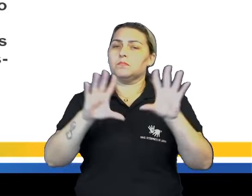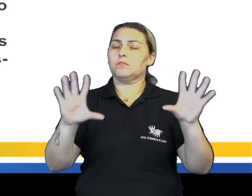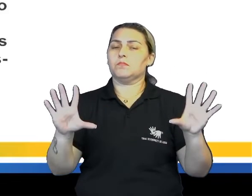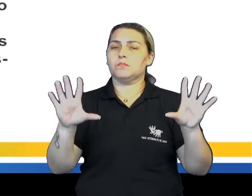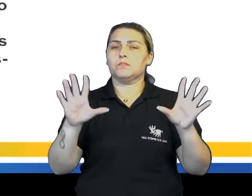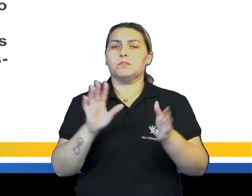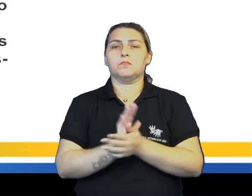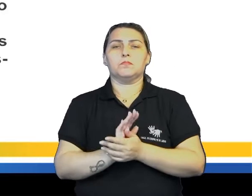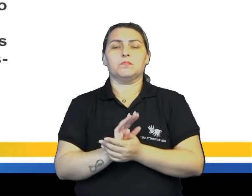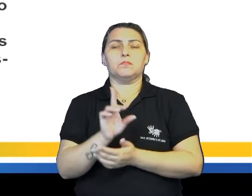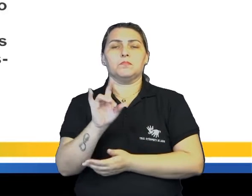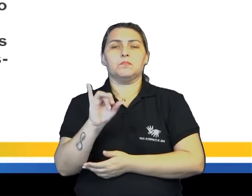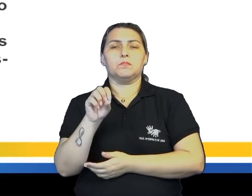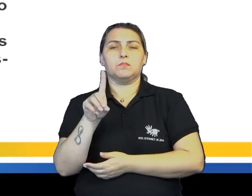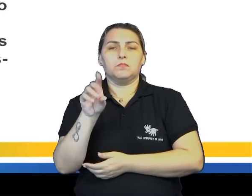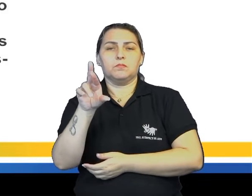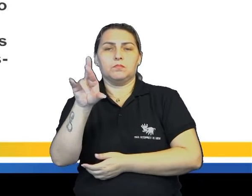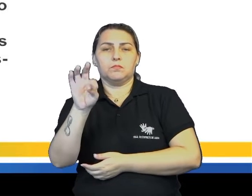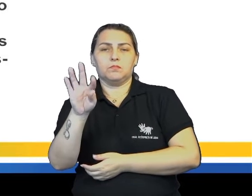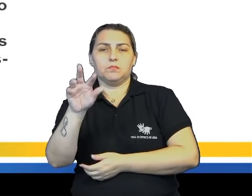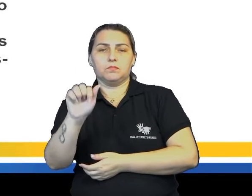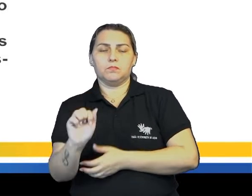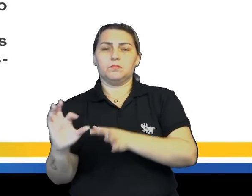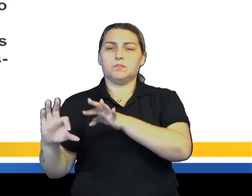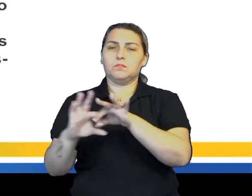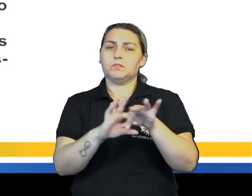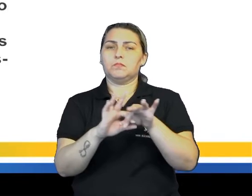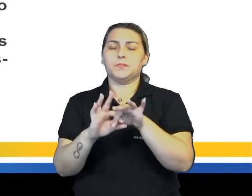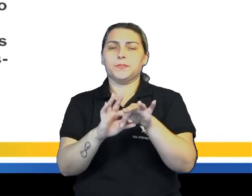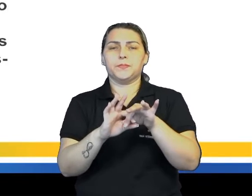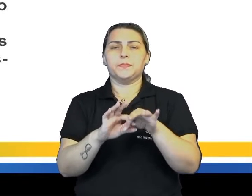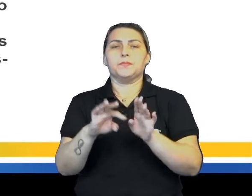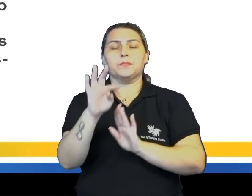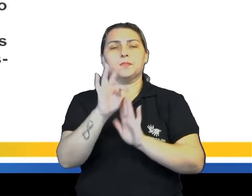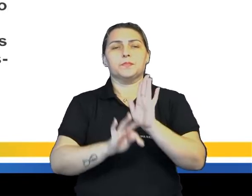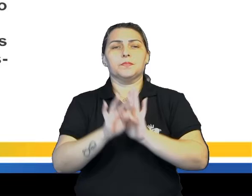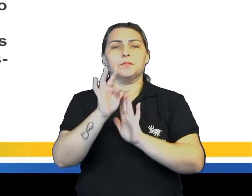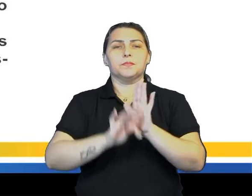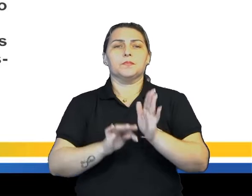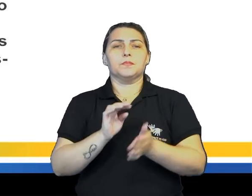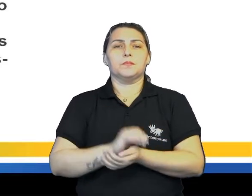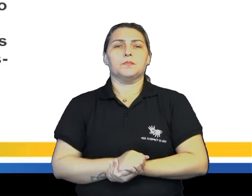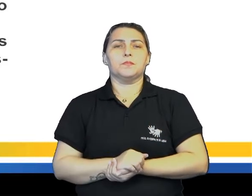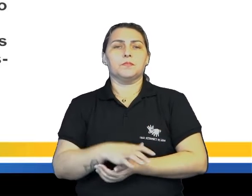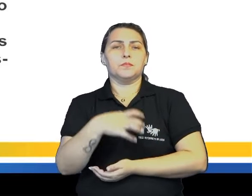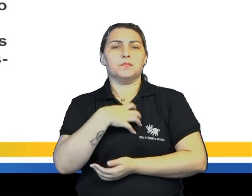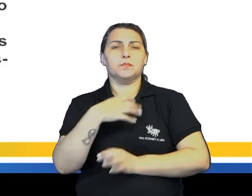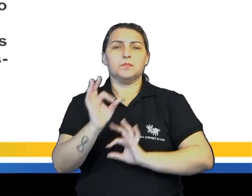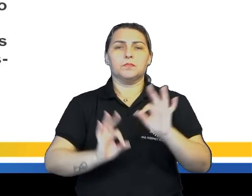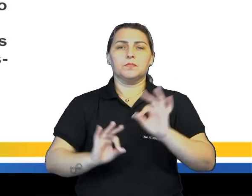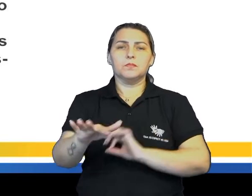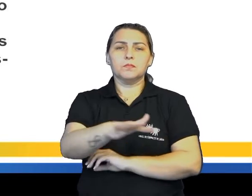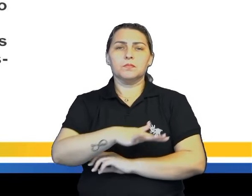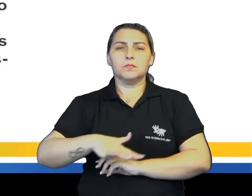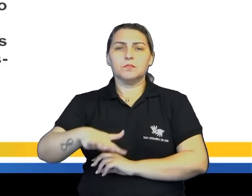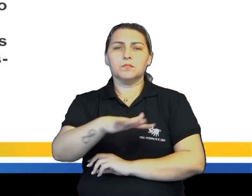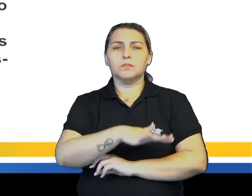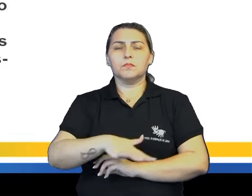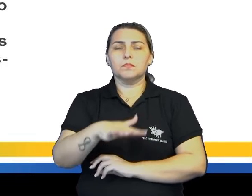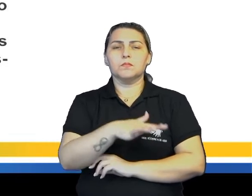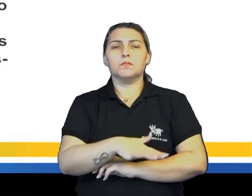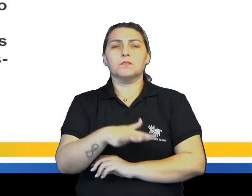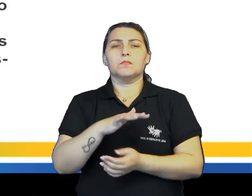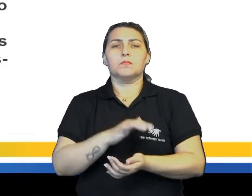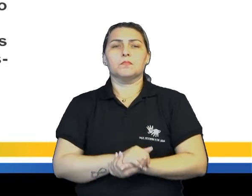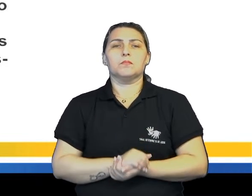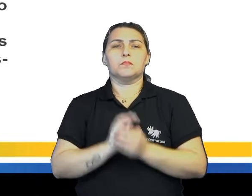que é a democracia indireta. Então, o contexto que vai dizer o texto aí, né? É uma forma de organização social na